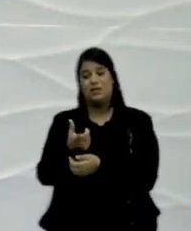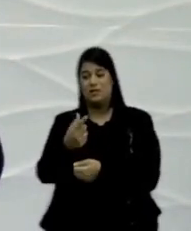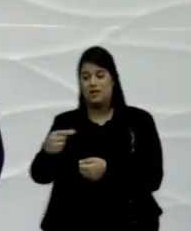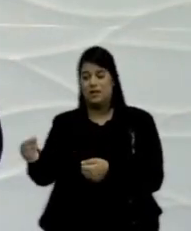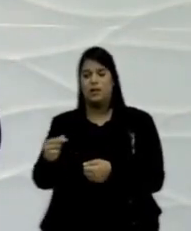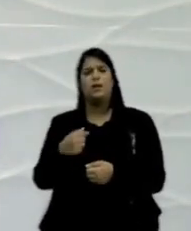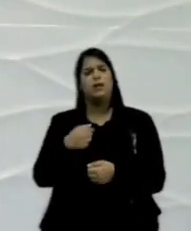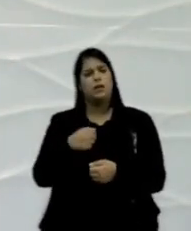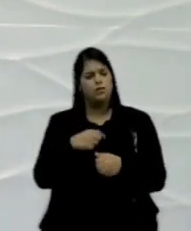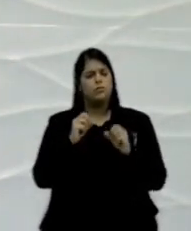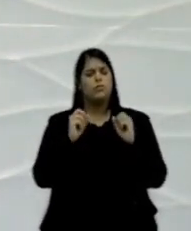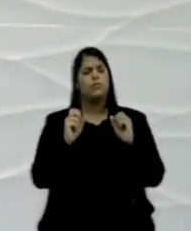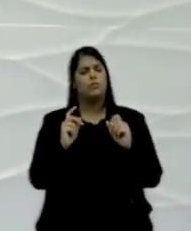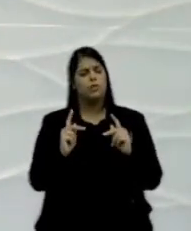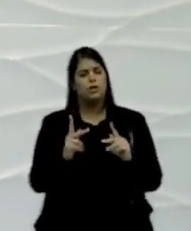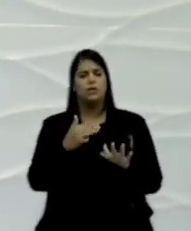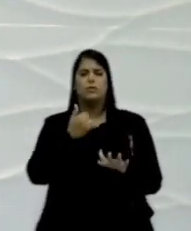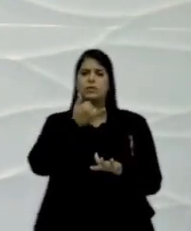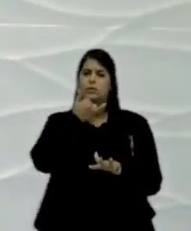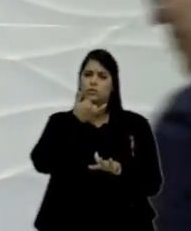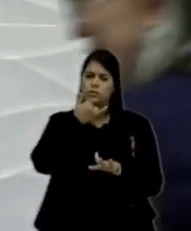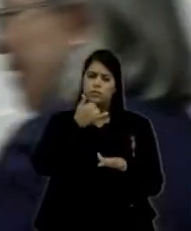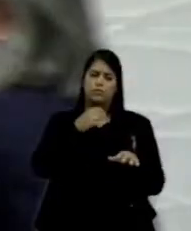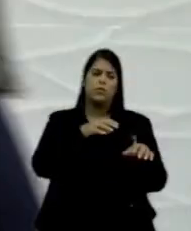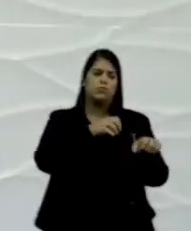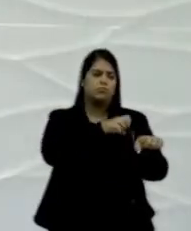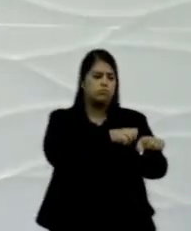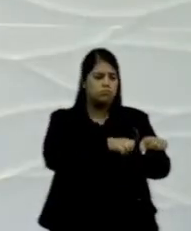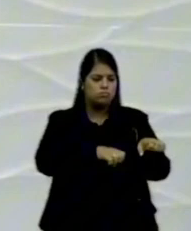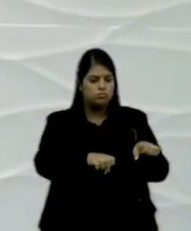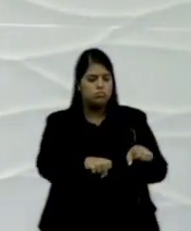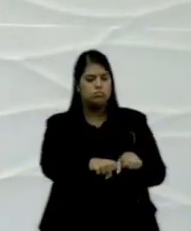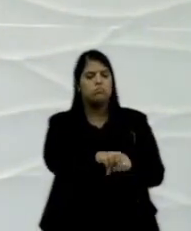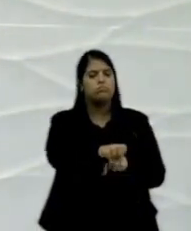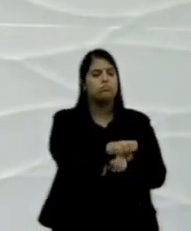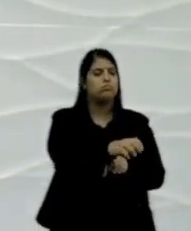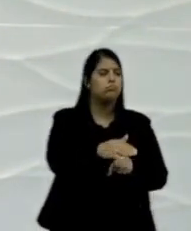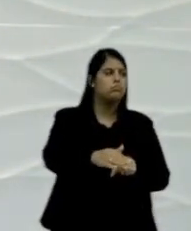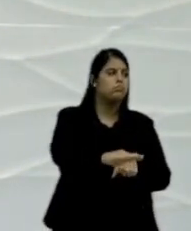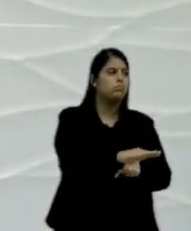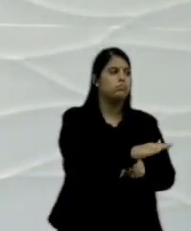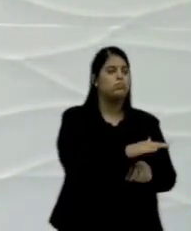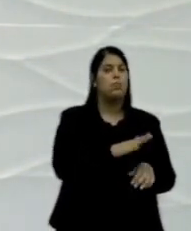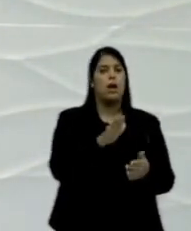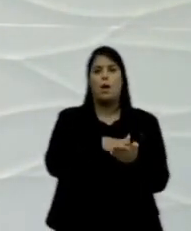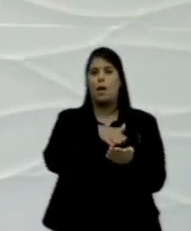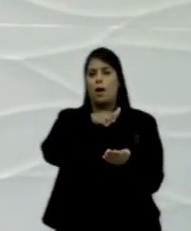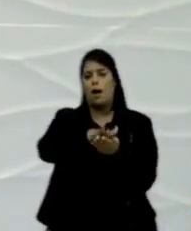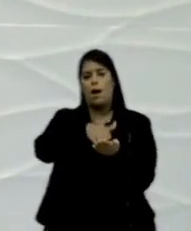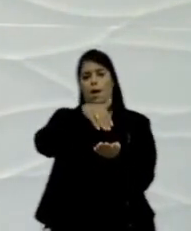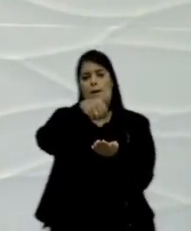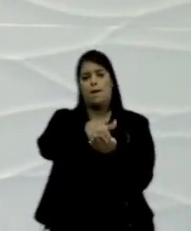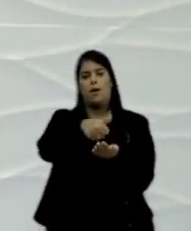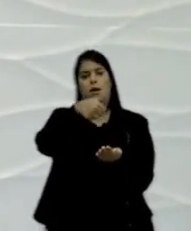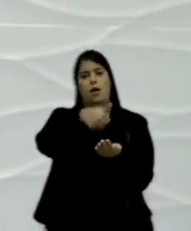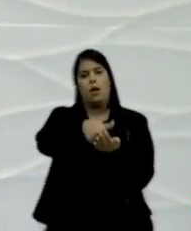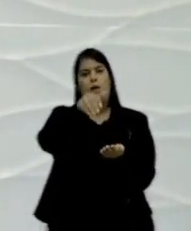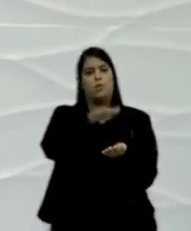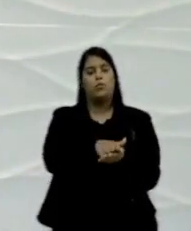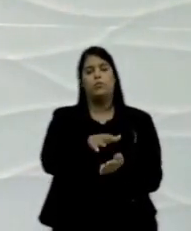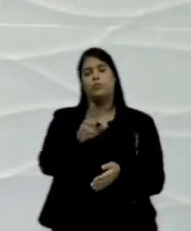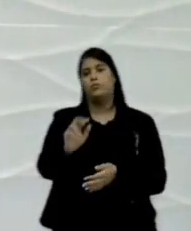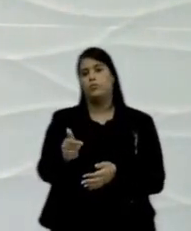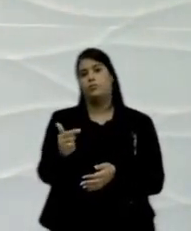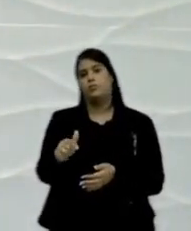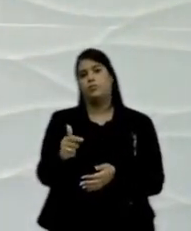pronto. Imediatamente fui, tirei, ele não multou. Mas veja como ele falou, senhor, o senhor pode tirar esse carro, está no canto, estacionado